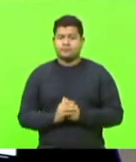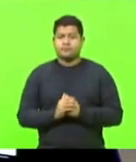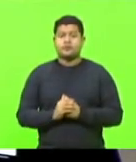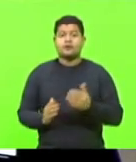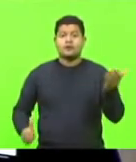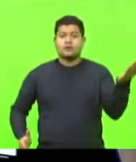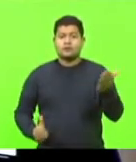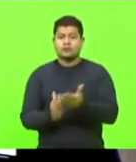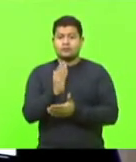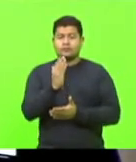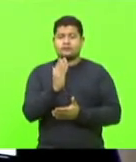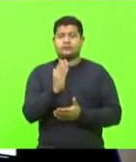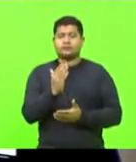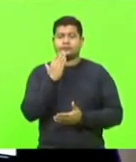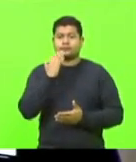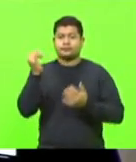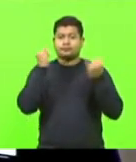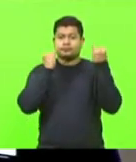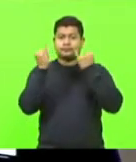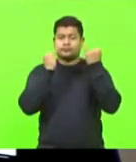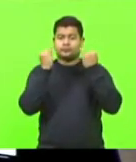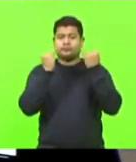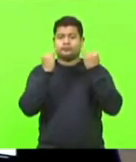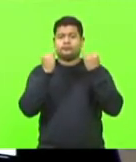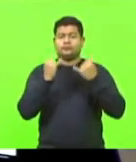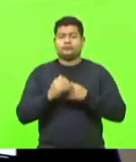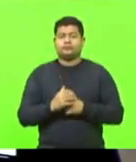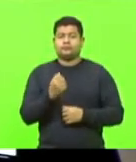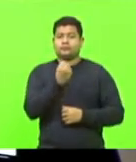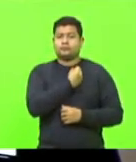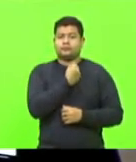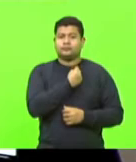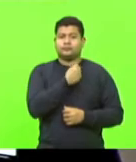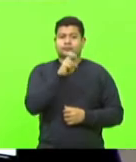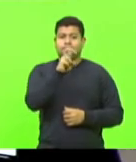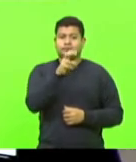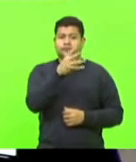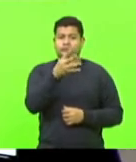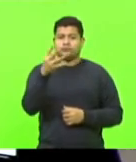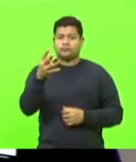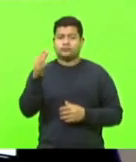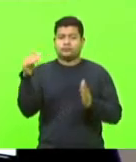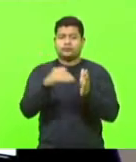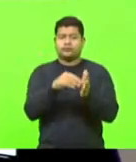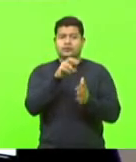aprovados os pedidos de informação número